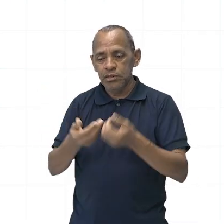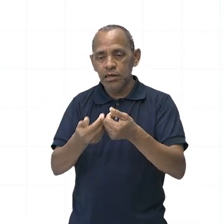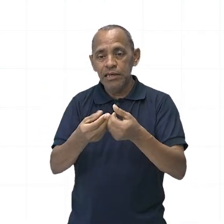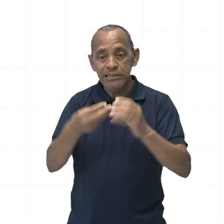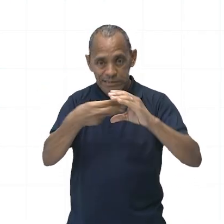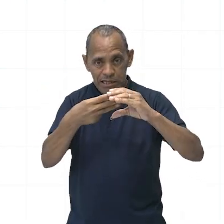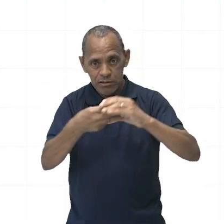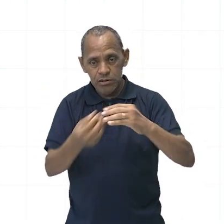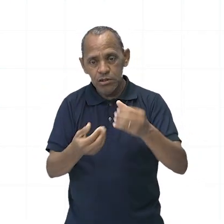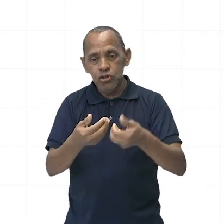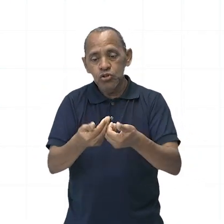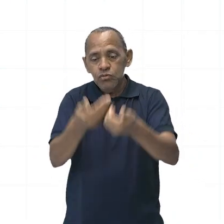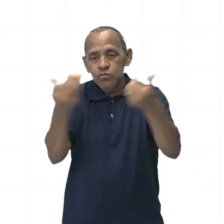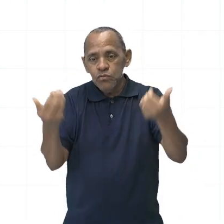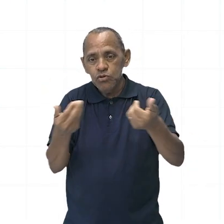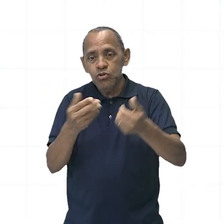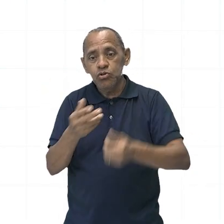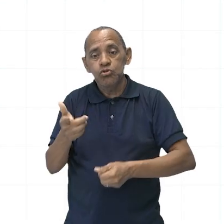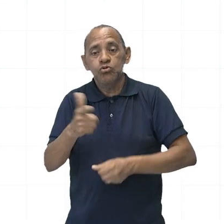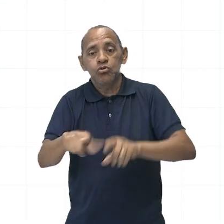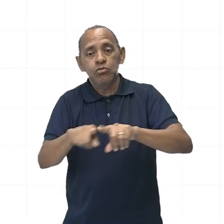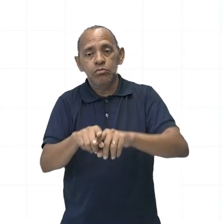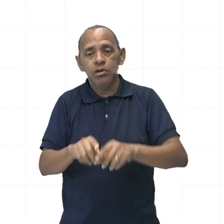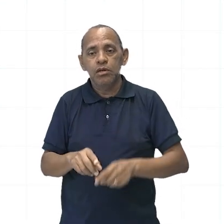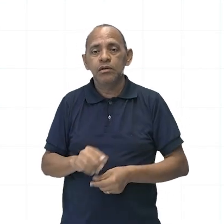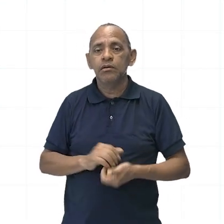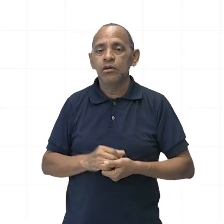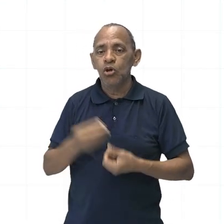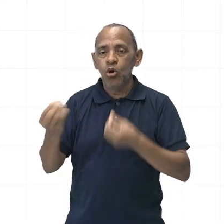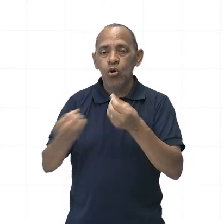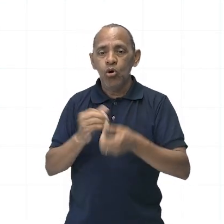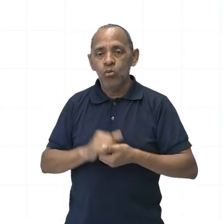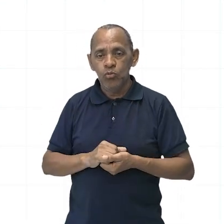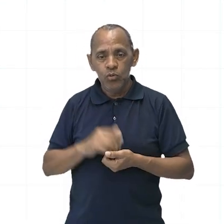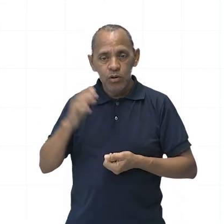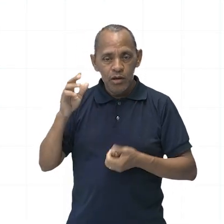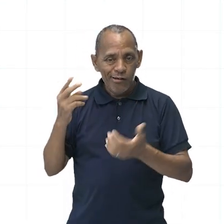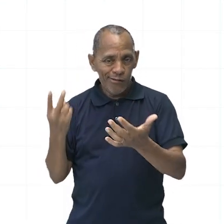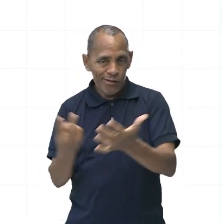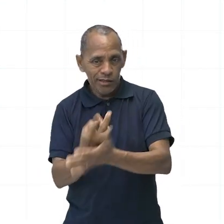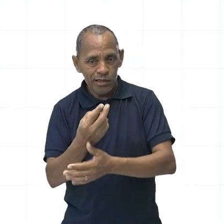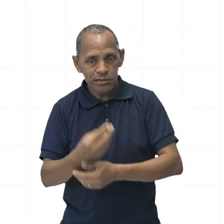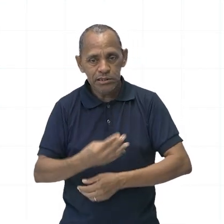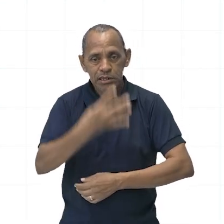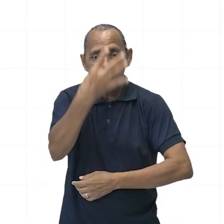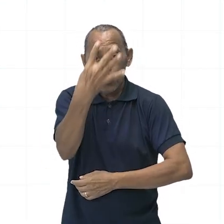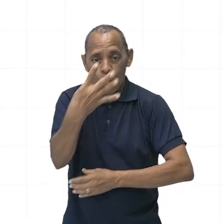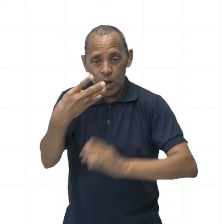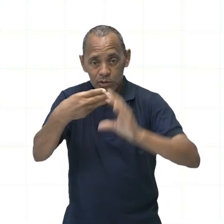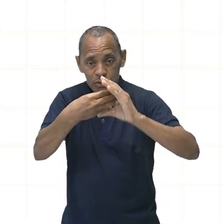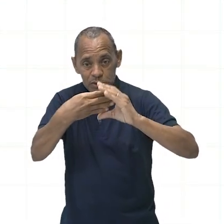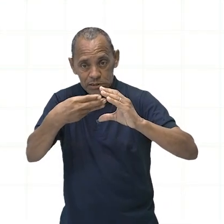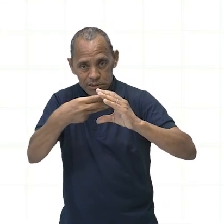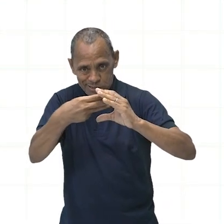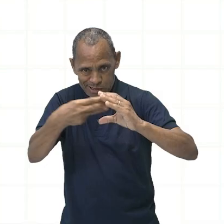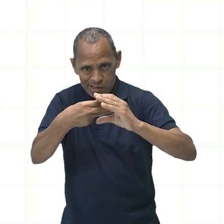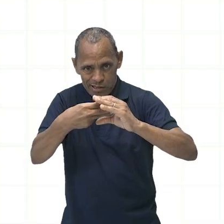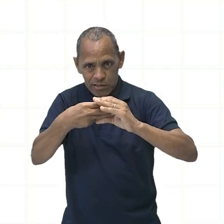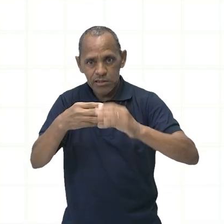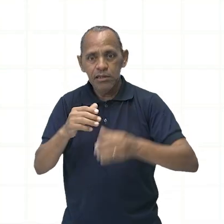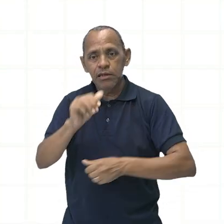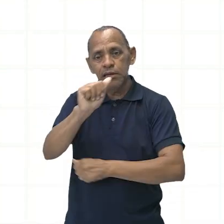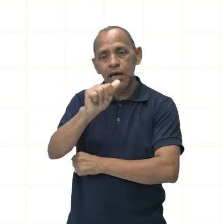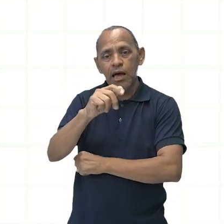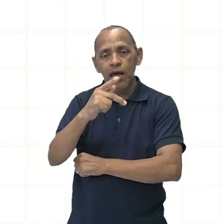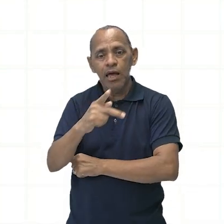novamente, resultando agora em 4 células haploides. Percebam que lá no início